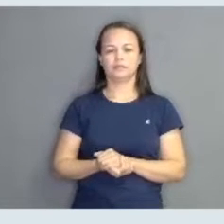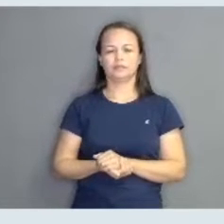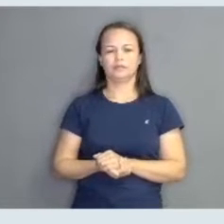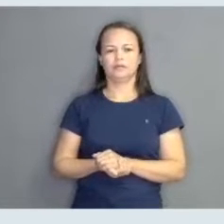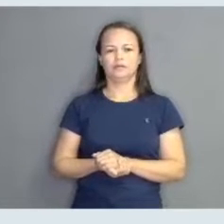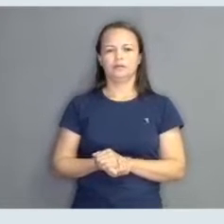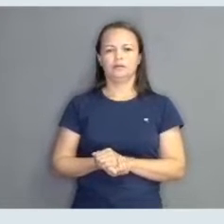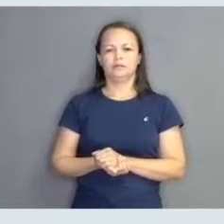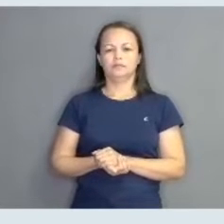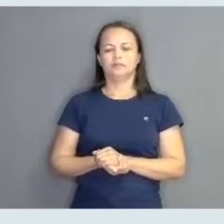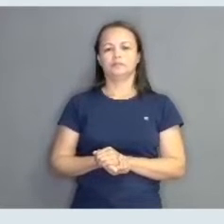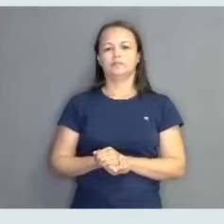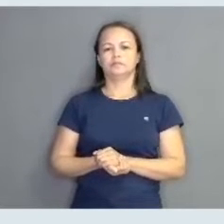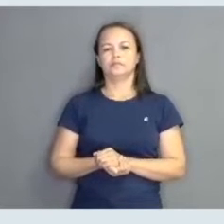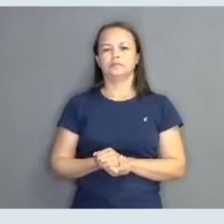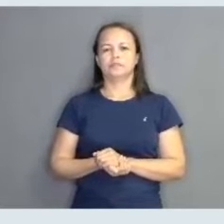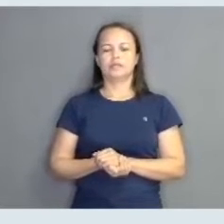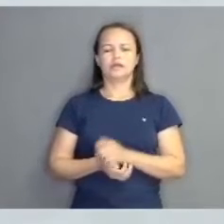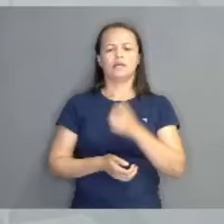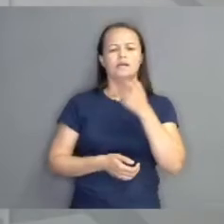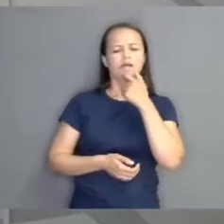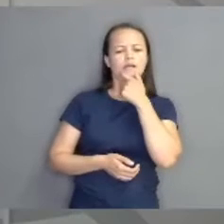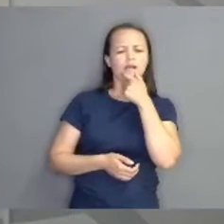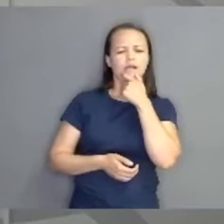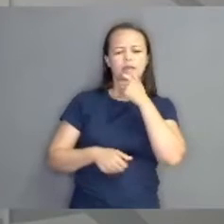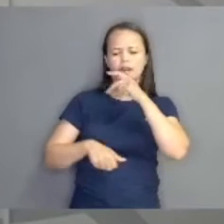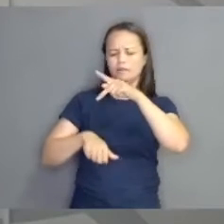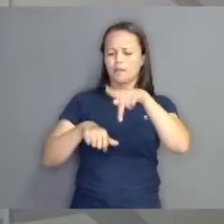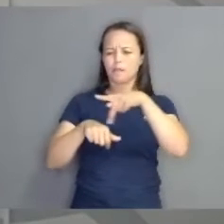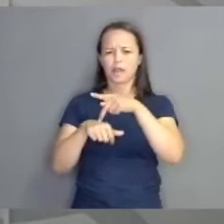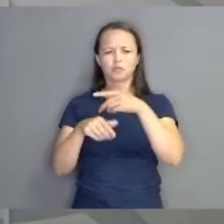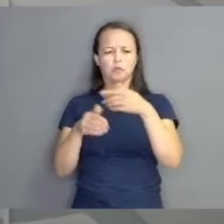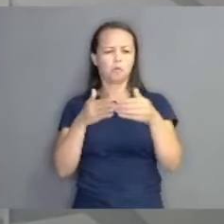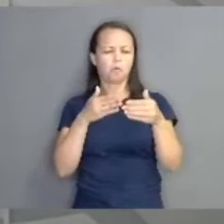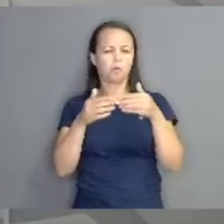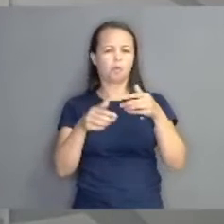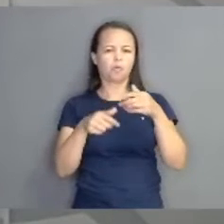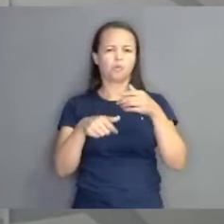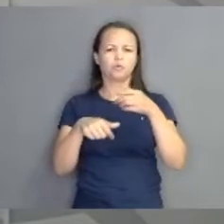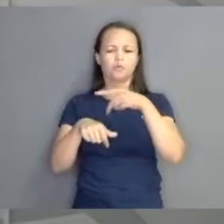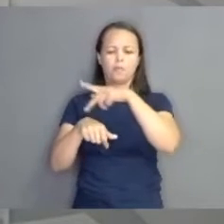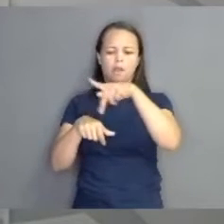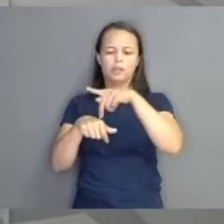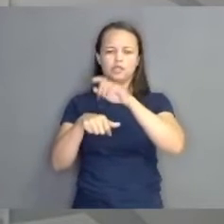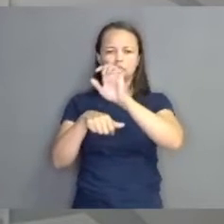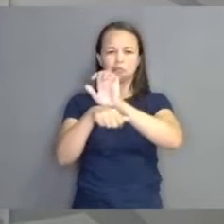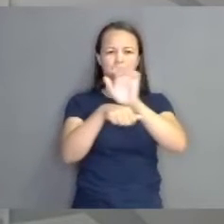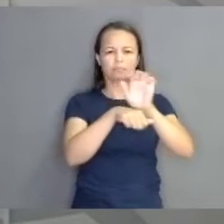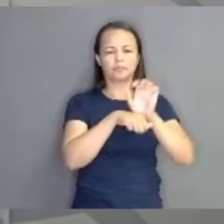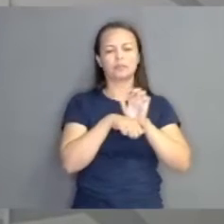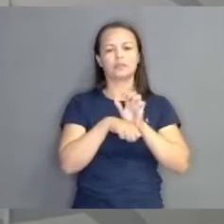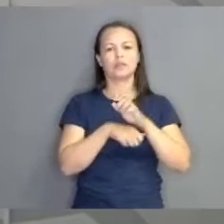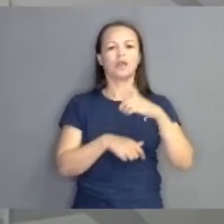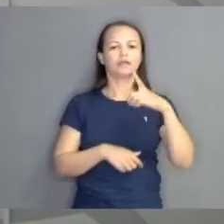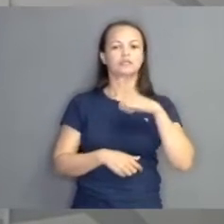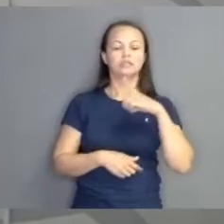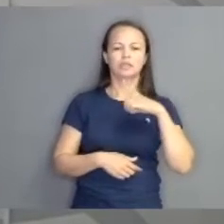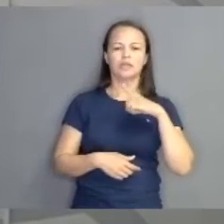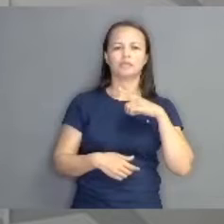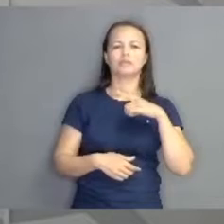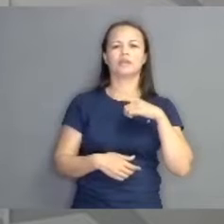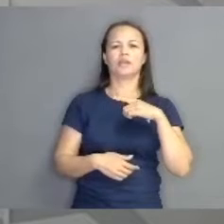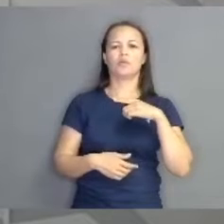na Inglaterra, e assim como qualquer outro país, qualquer outro estado, tem que existir uma Carta